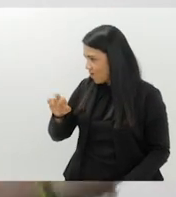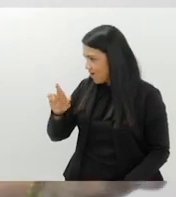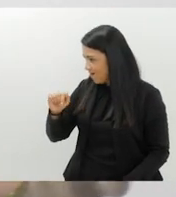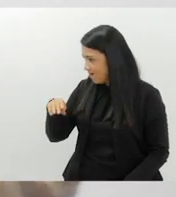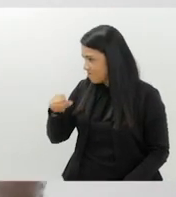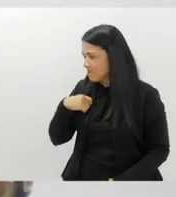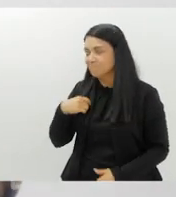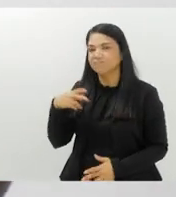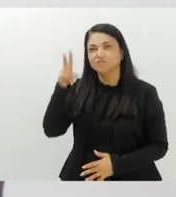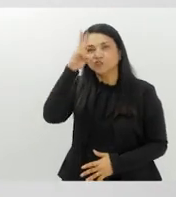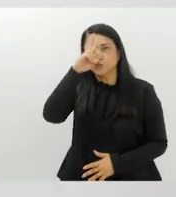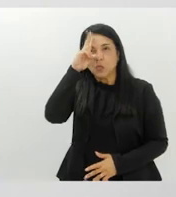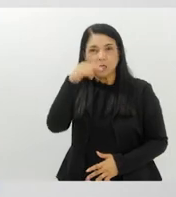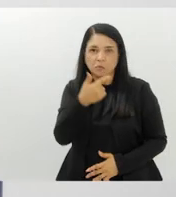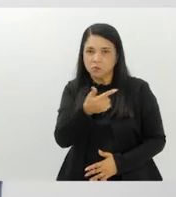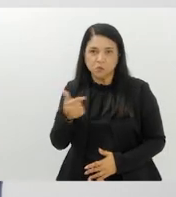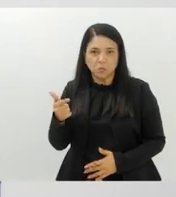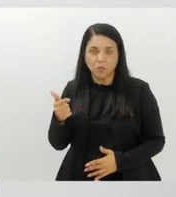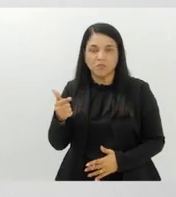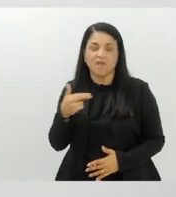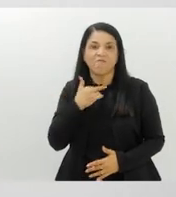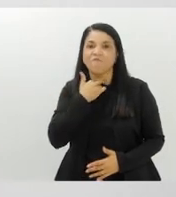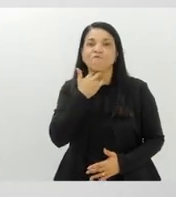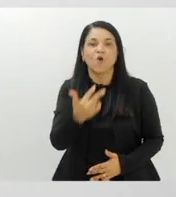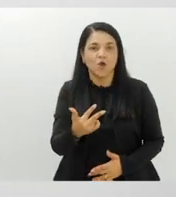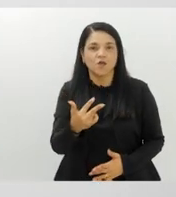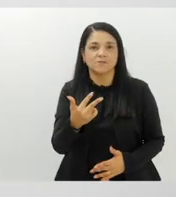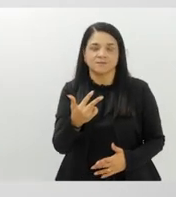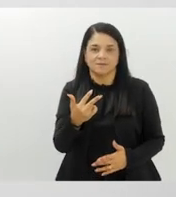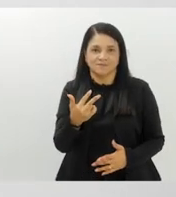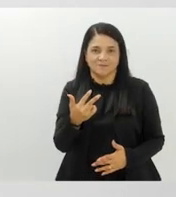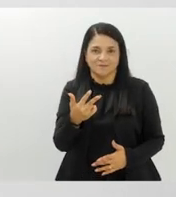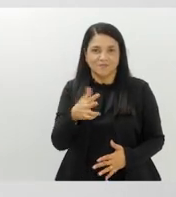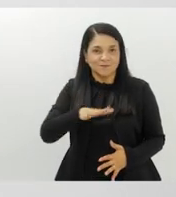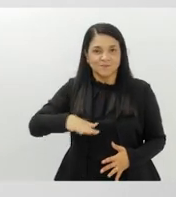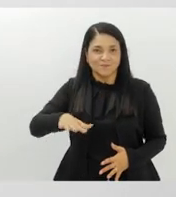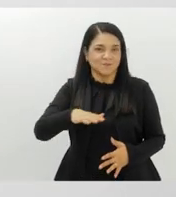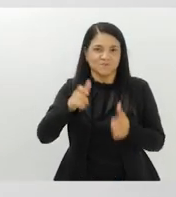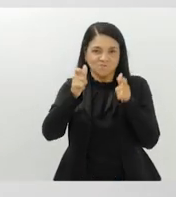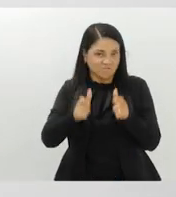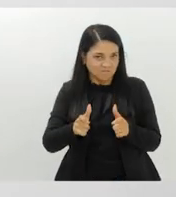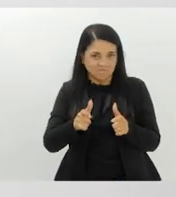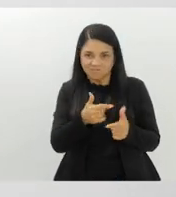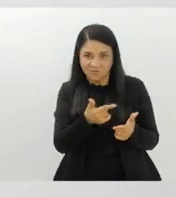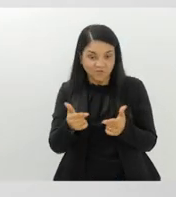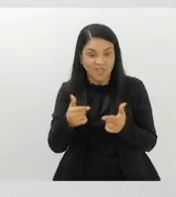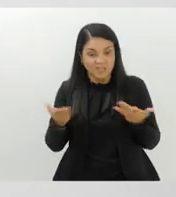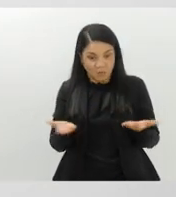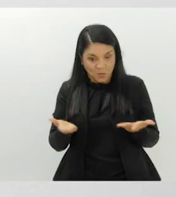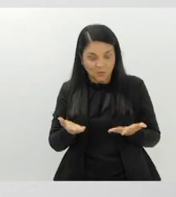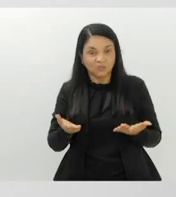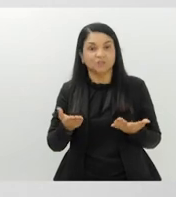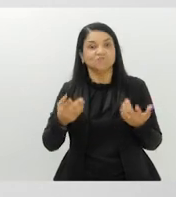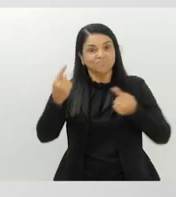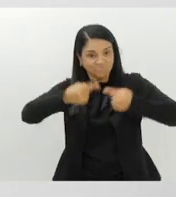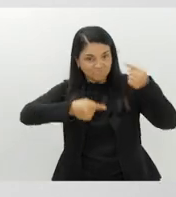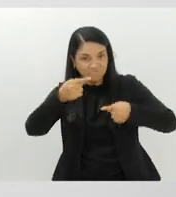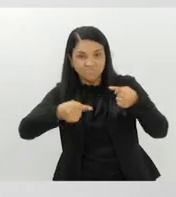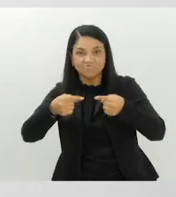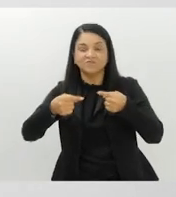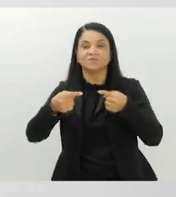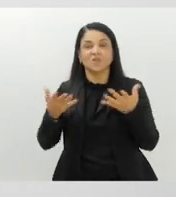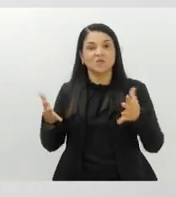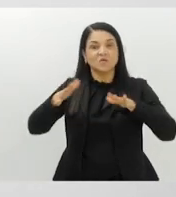historicamente não têm a voz e o espaço que merecem. Então, a gente está aqui discutindo meio ambiente, inclusão,